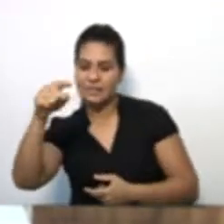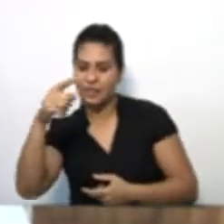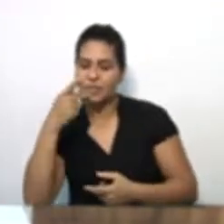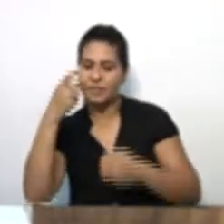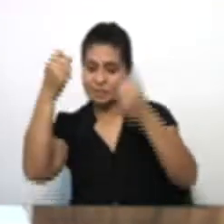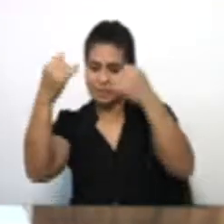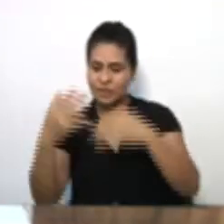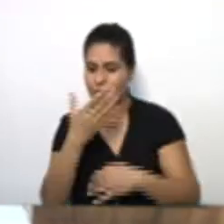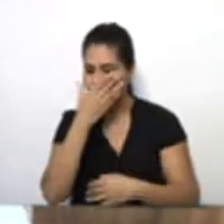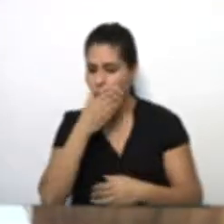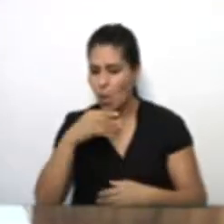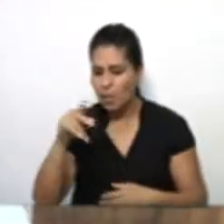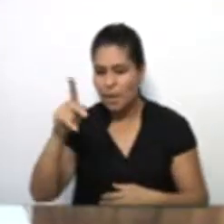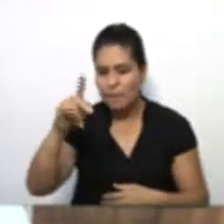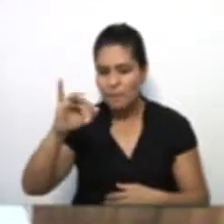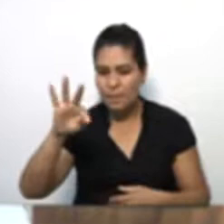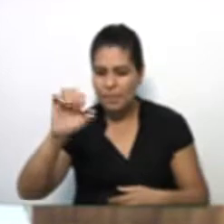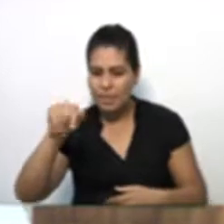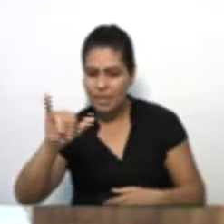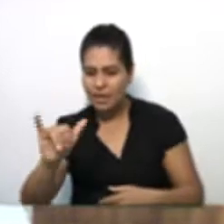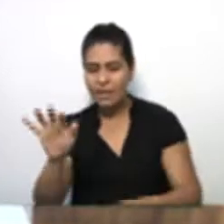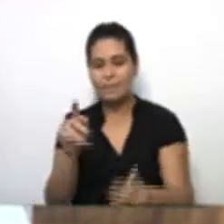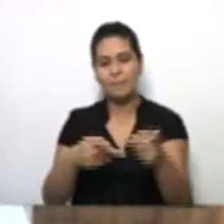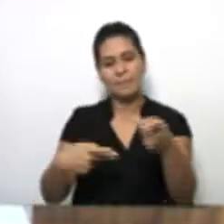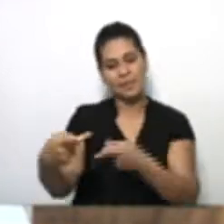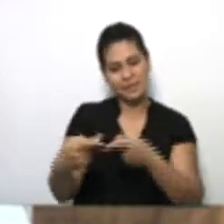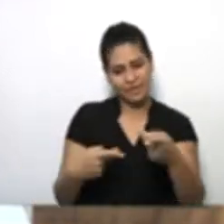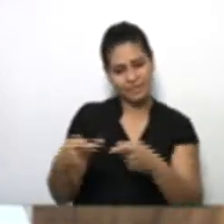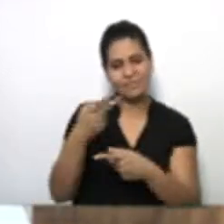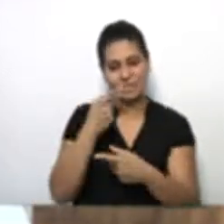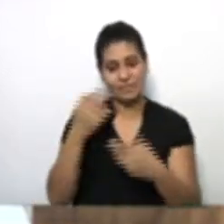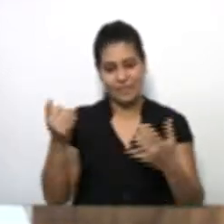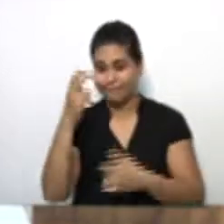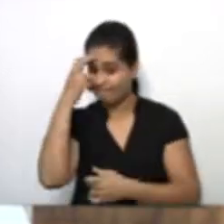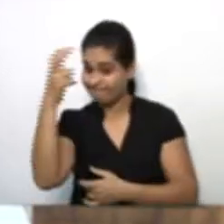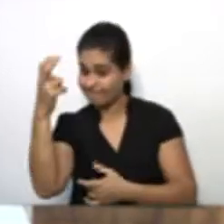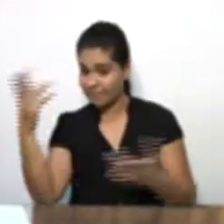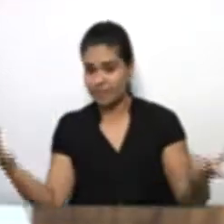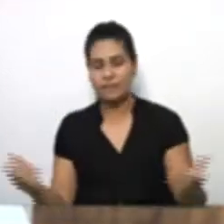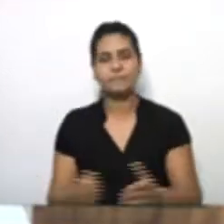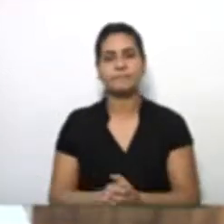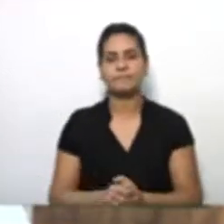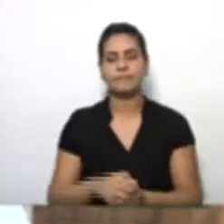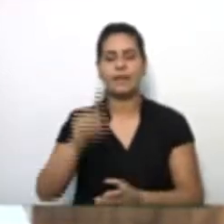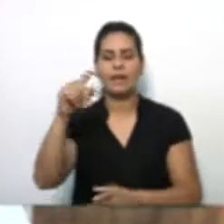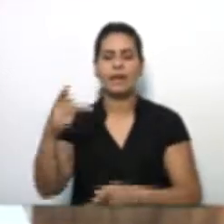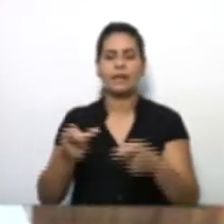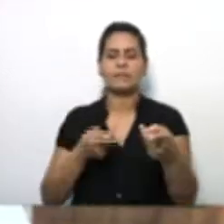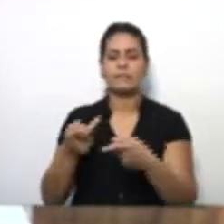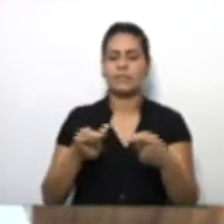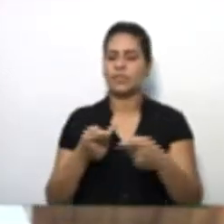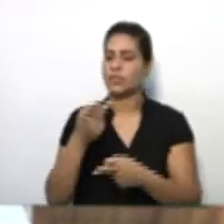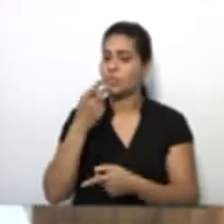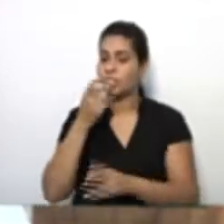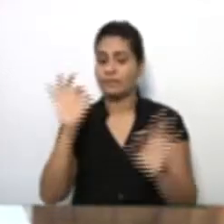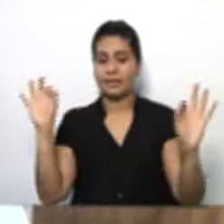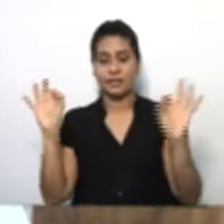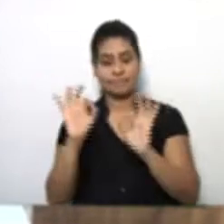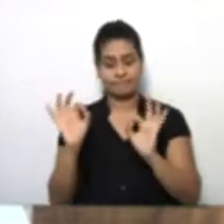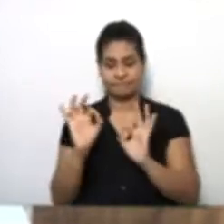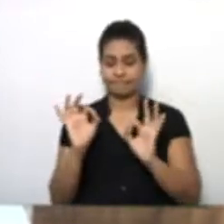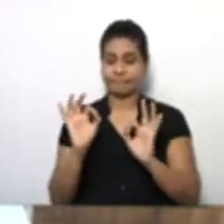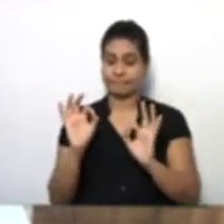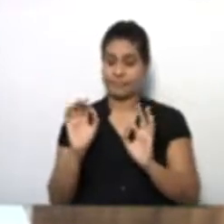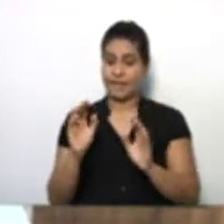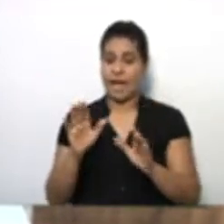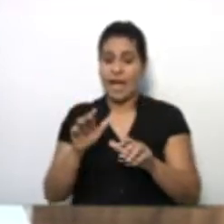né, que é um autor muito famoso no planejamento, que ele fala o seguinte, né, o planejamento não diz respeito